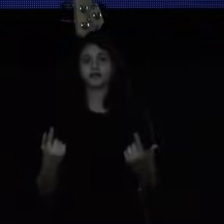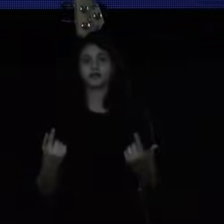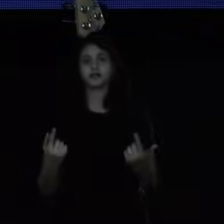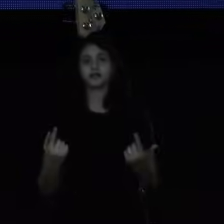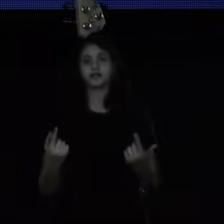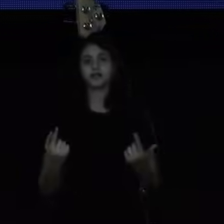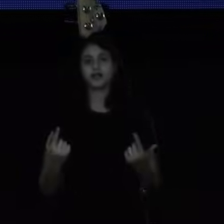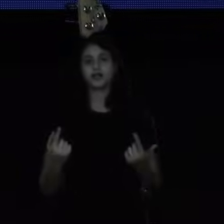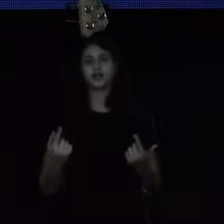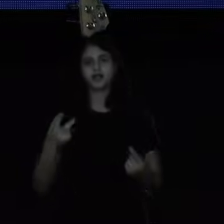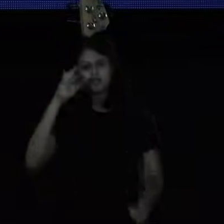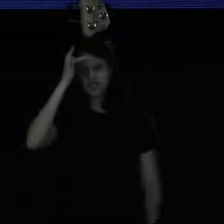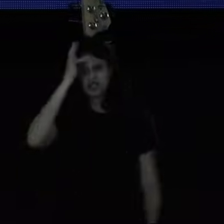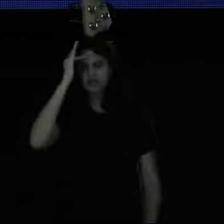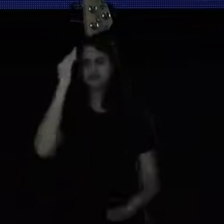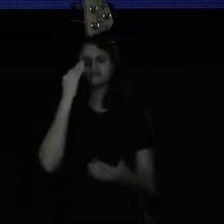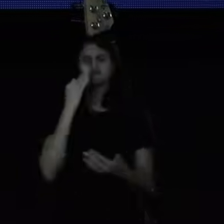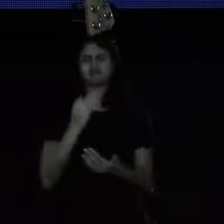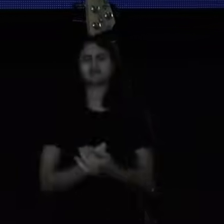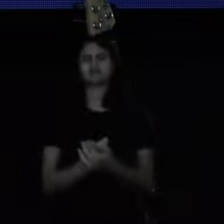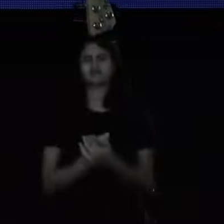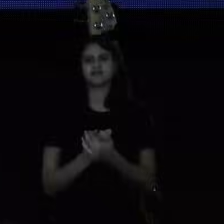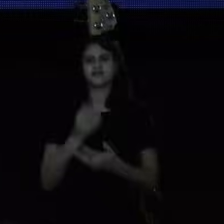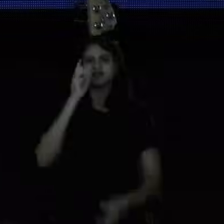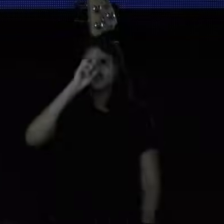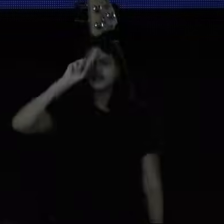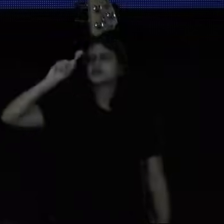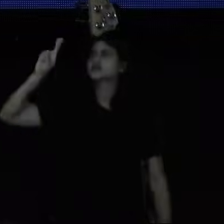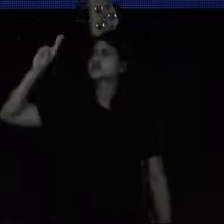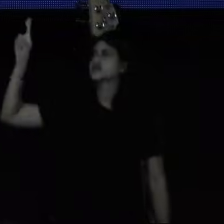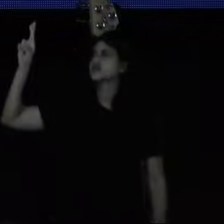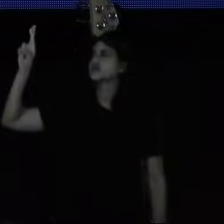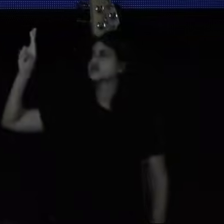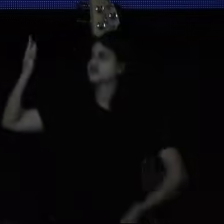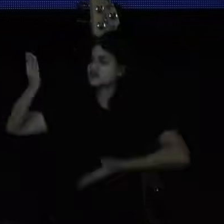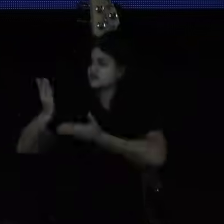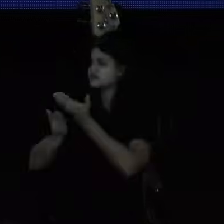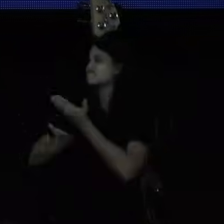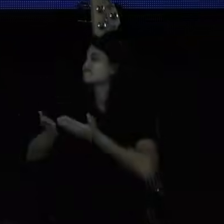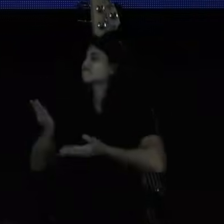para confiar no Senhor e para servi-lo.